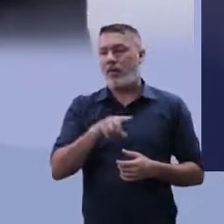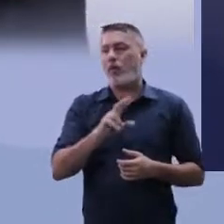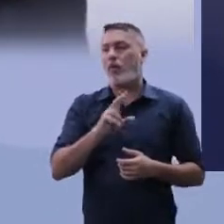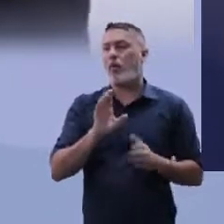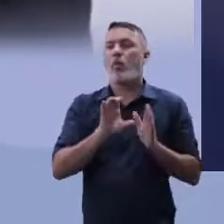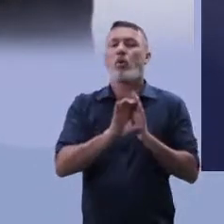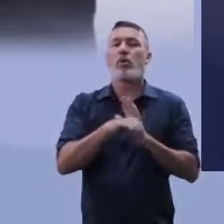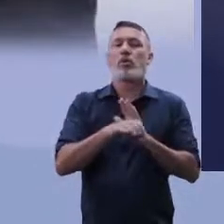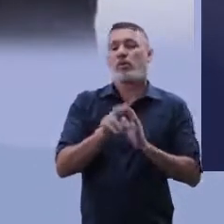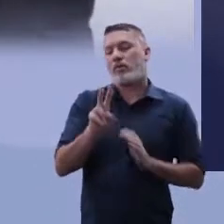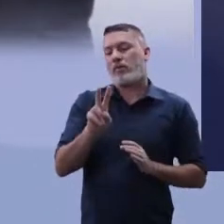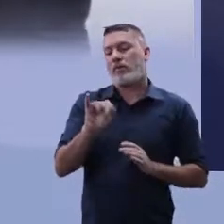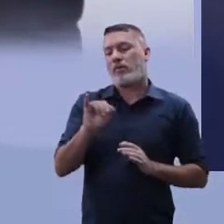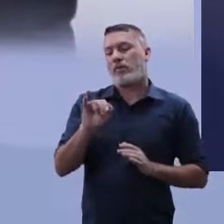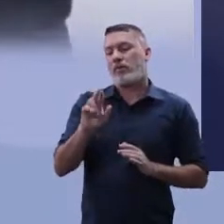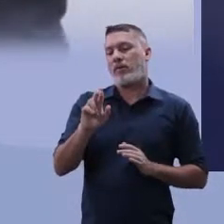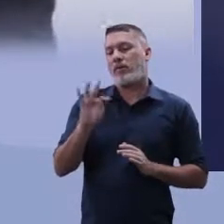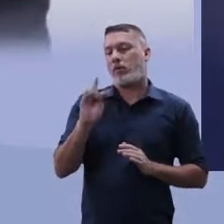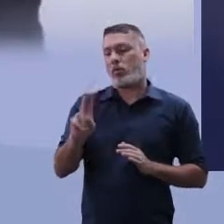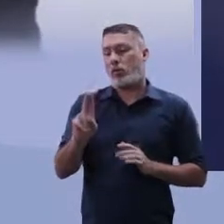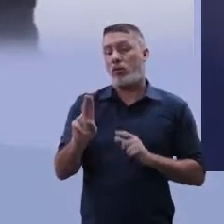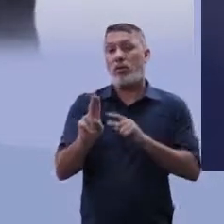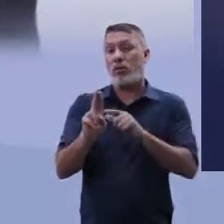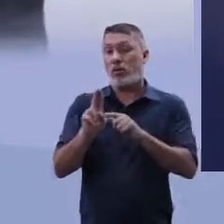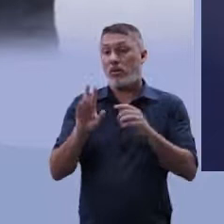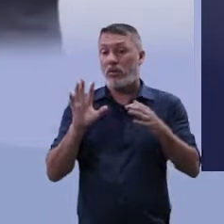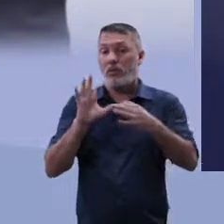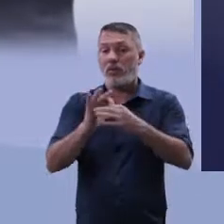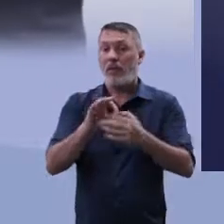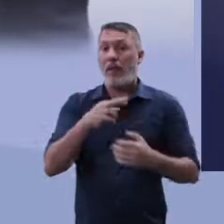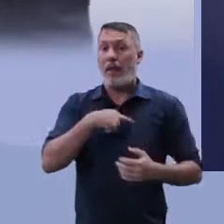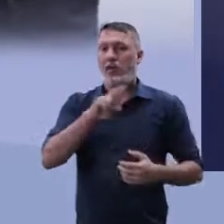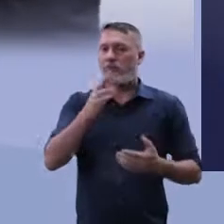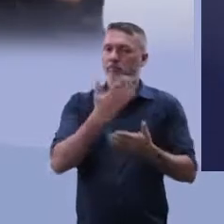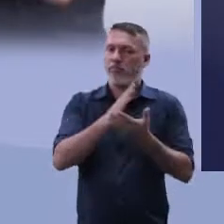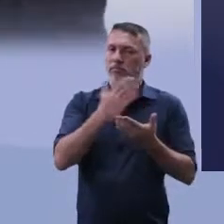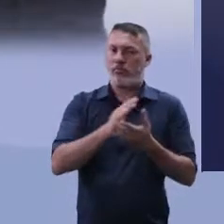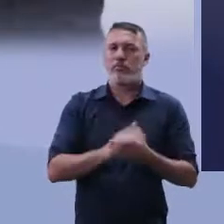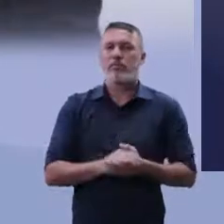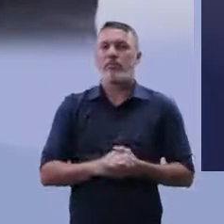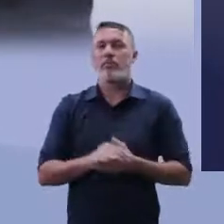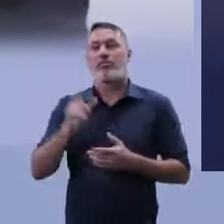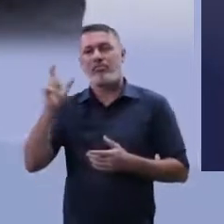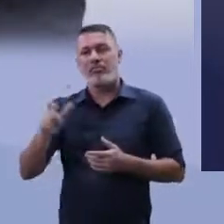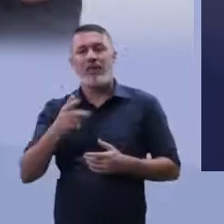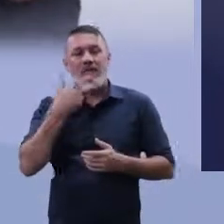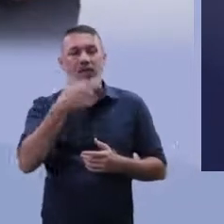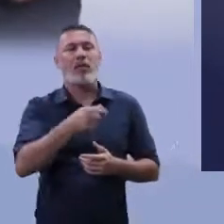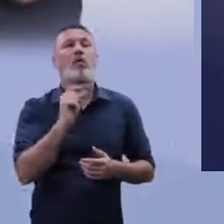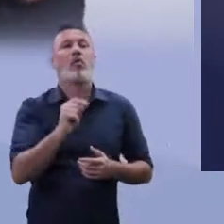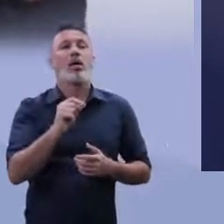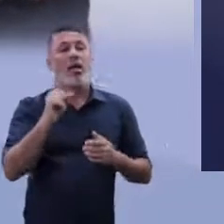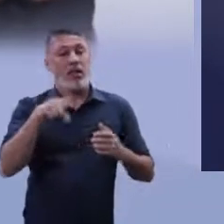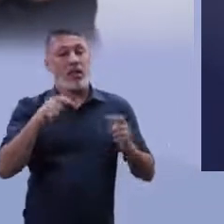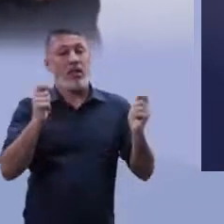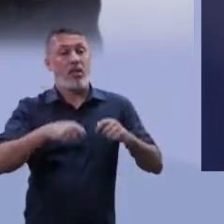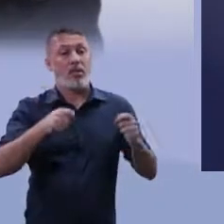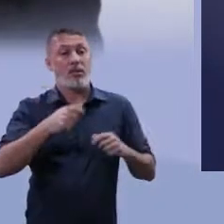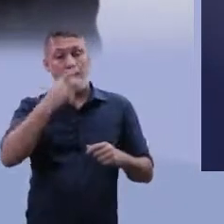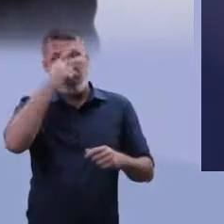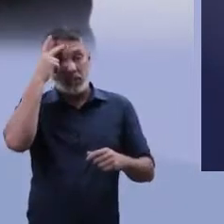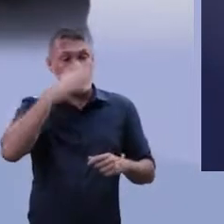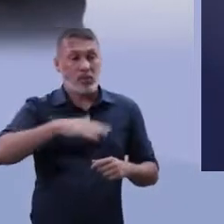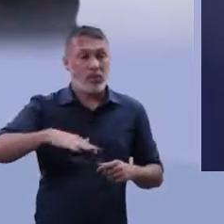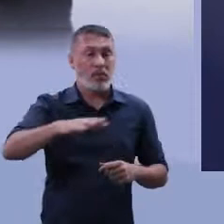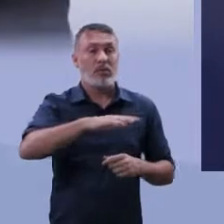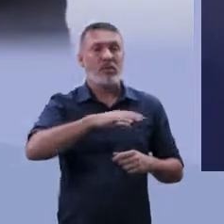definir isso aí, que é o conceito de virtude, que não tem nada a ver com as virtudes cristãs. O que é a virtude para Maquiavel? Né? Trata-se